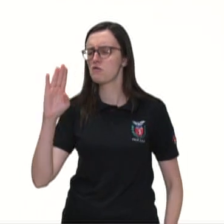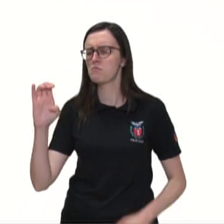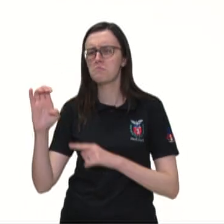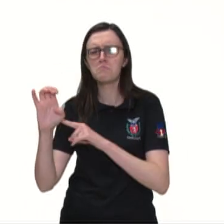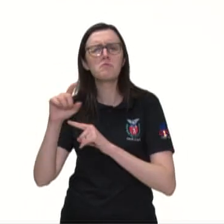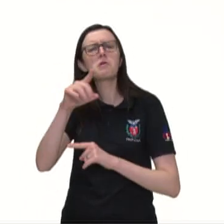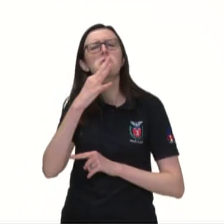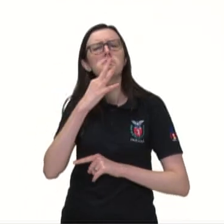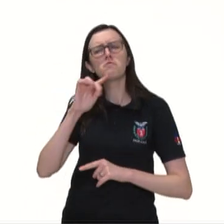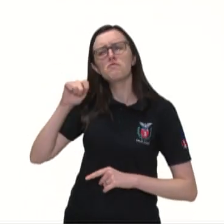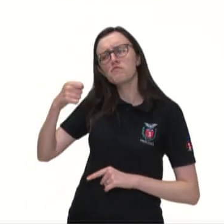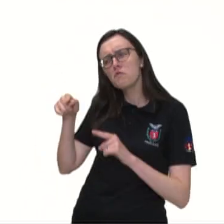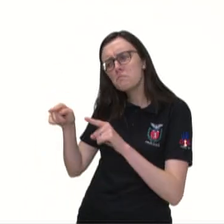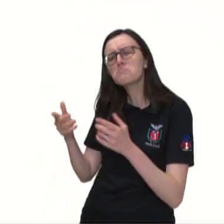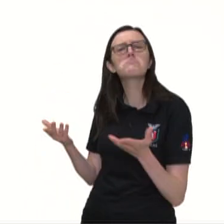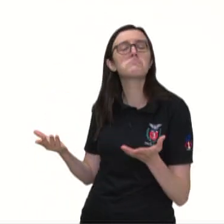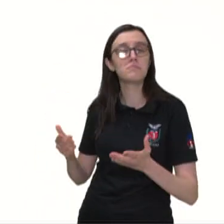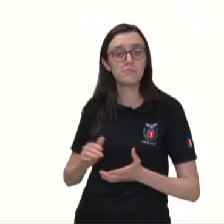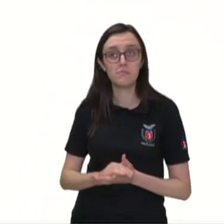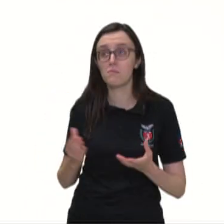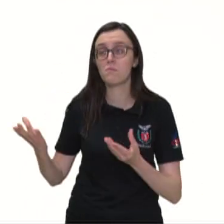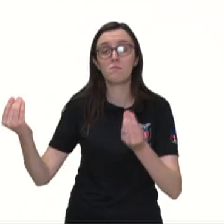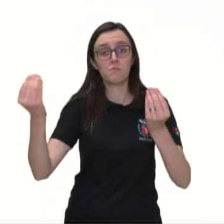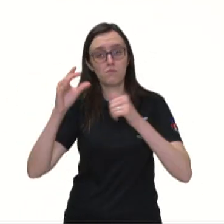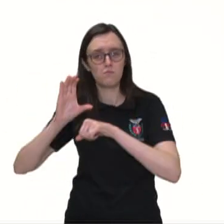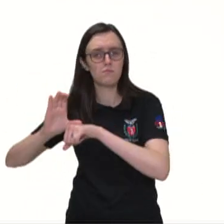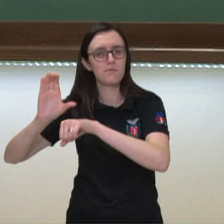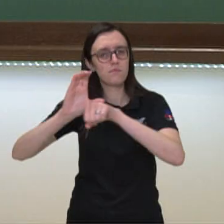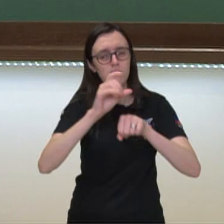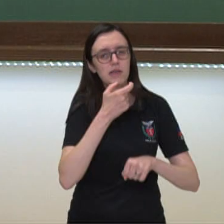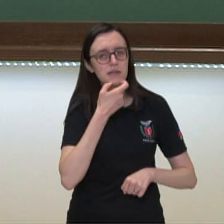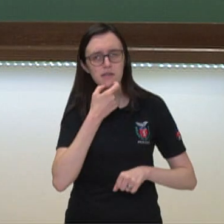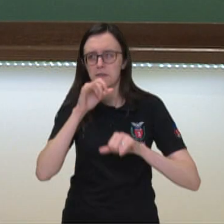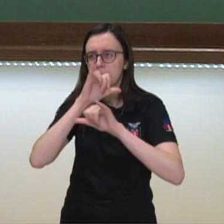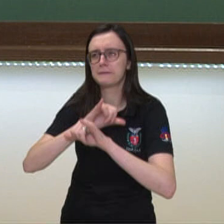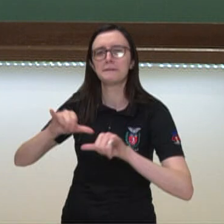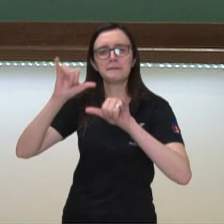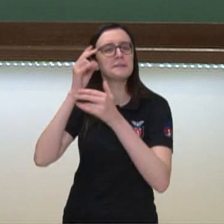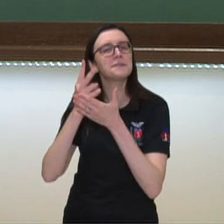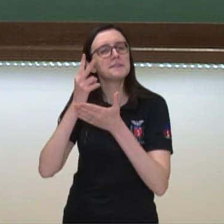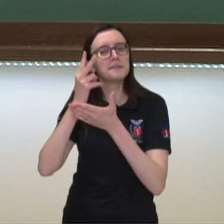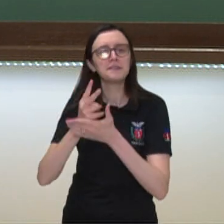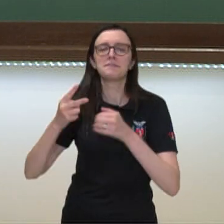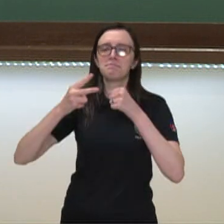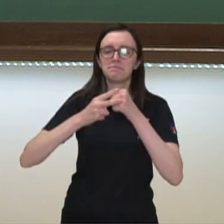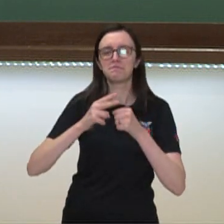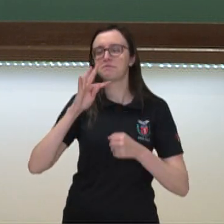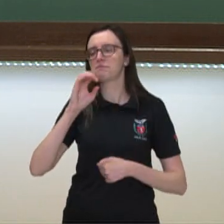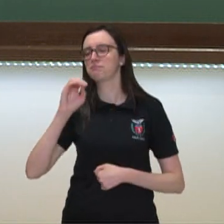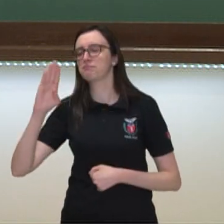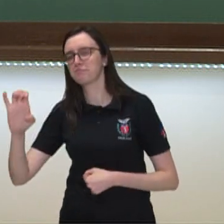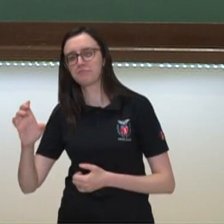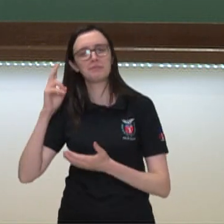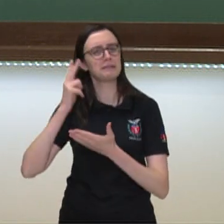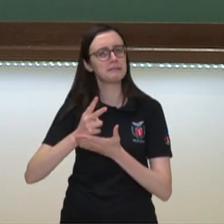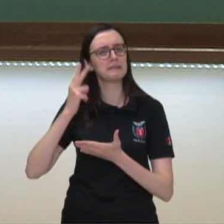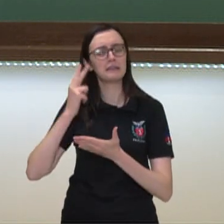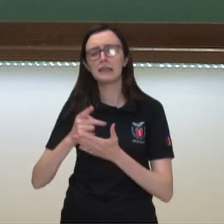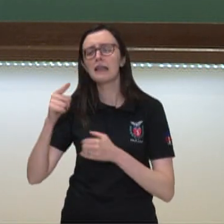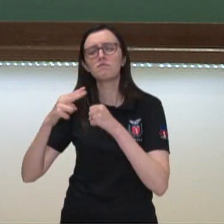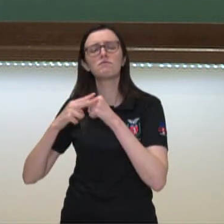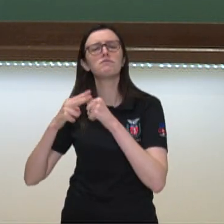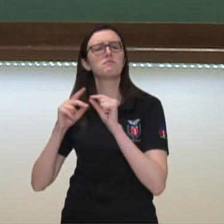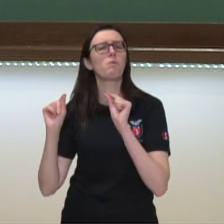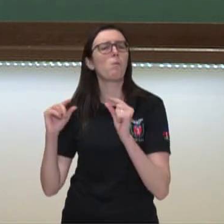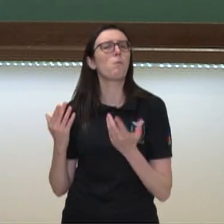sabe sobre ele? Muitos cursos de inglês, quando fazem propaganda, sempre colocam o verbo to be. E o que é esse